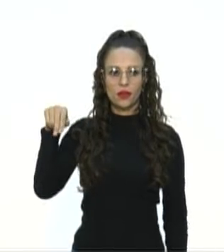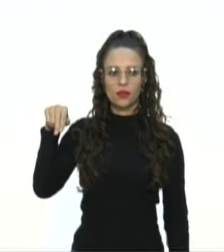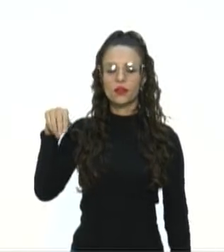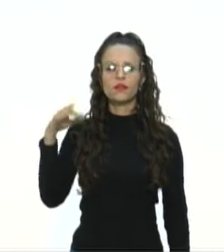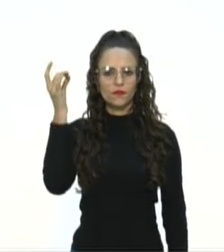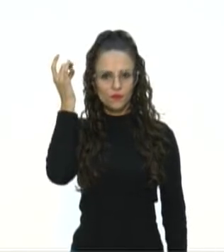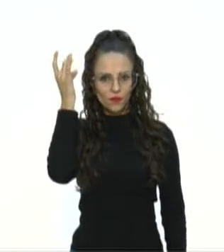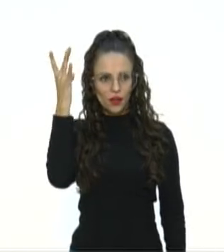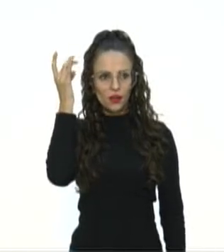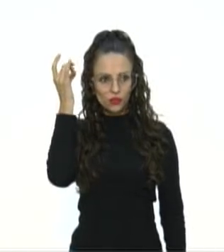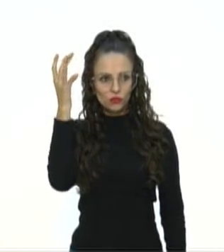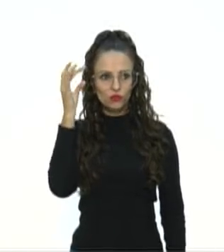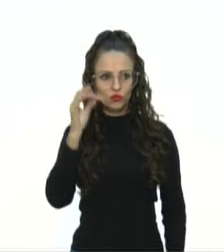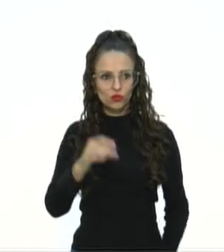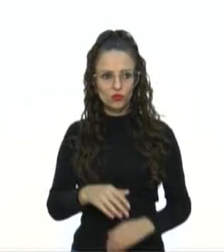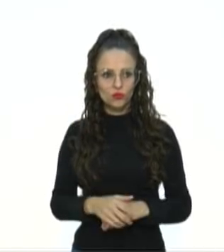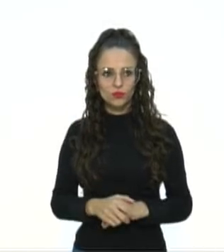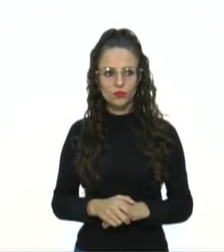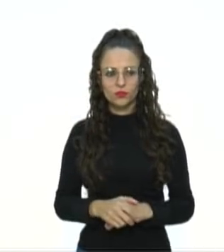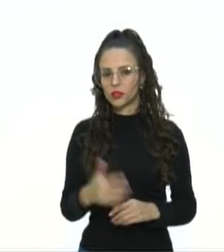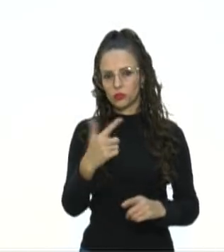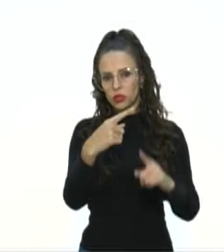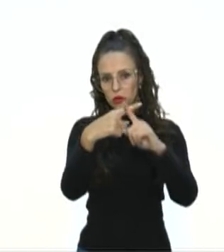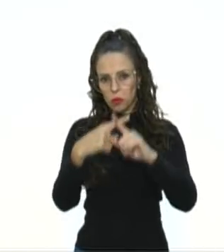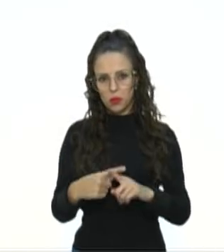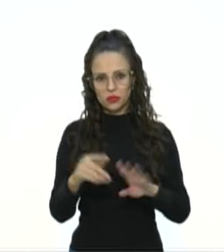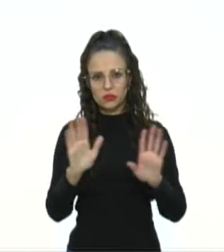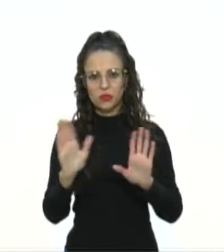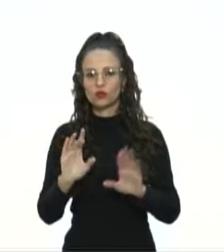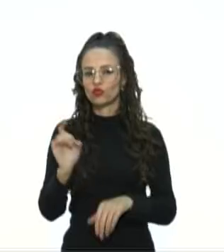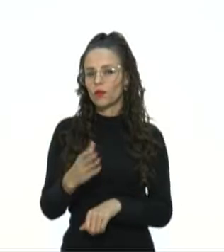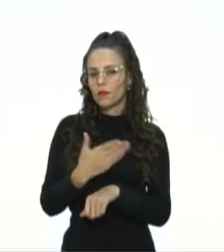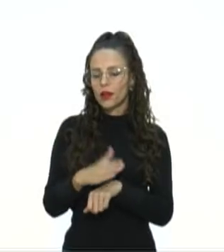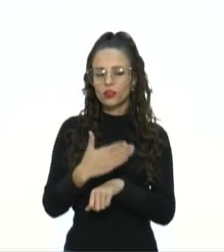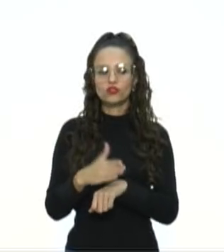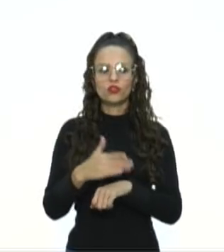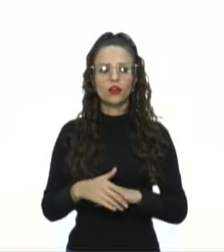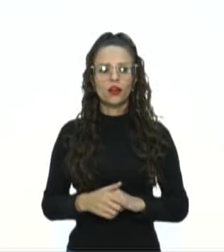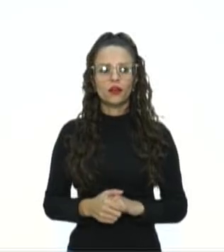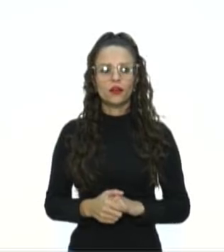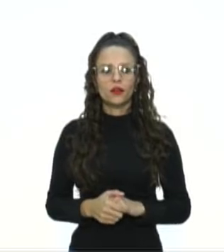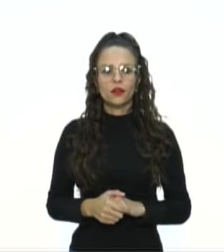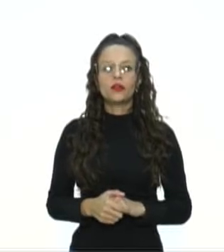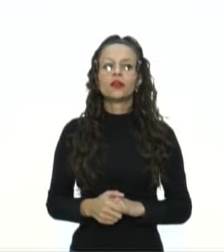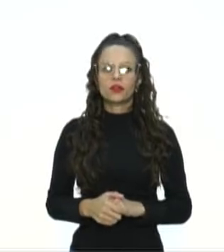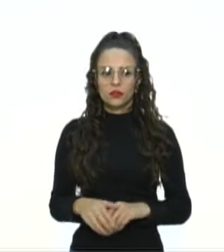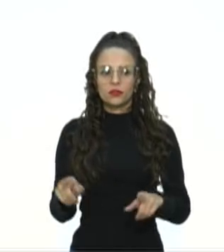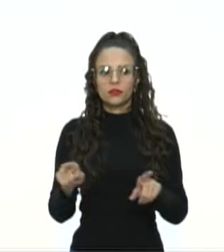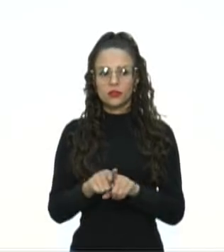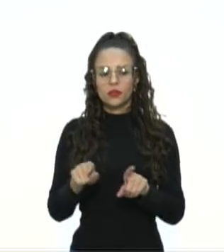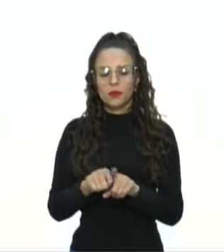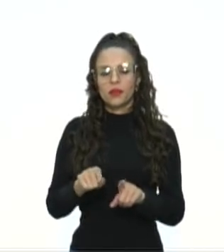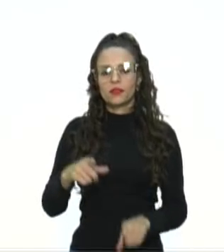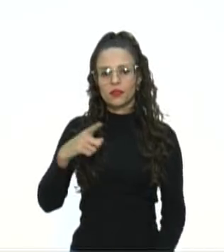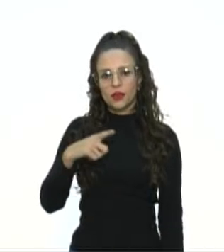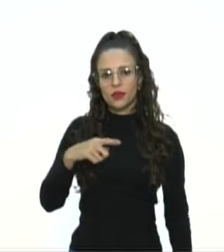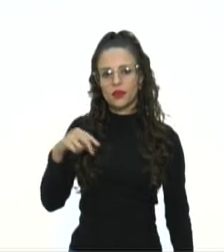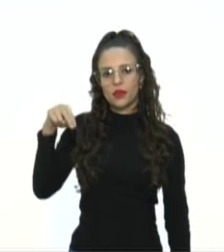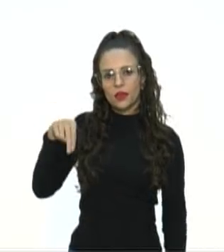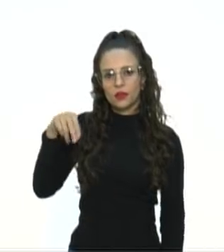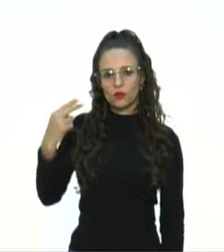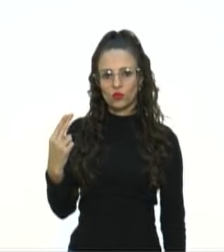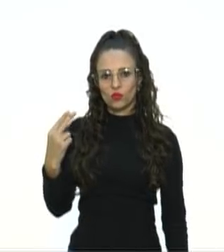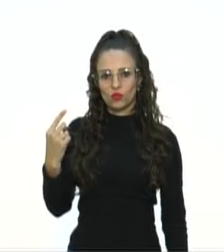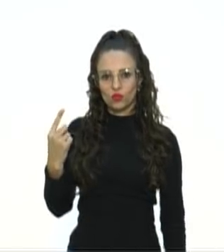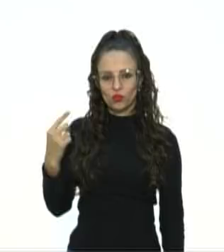percursos fáceis, essas categorias não existem competição, né? Apenas prática da atividade. E além da N, né, existem outras classificações